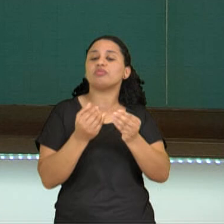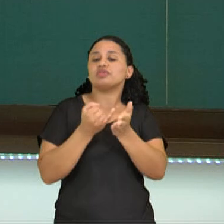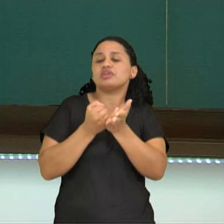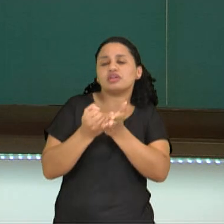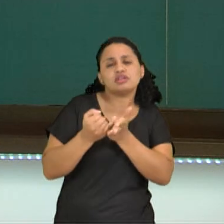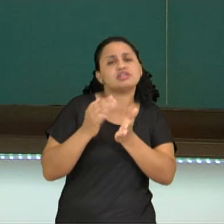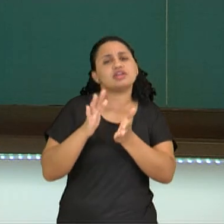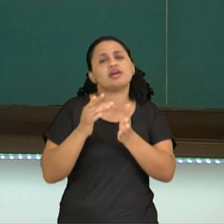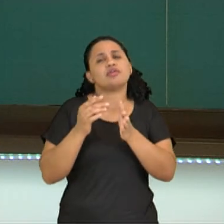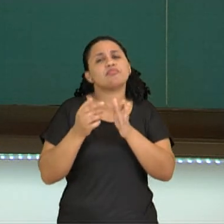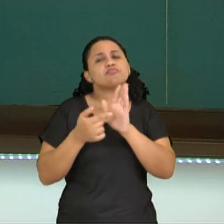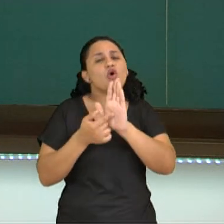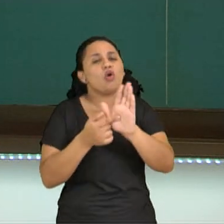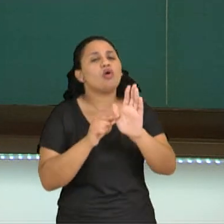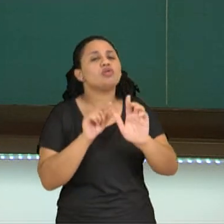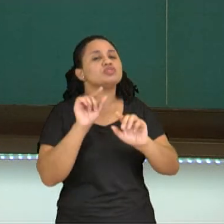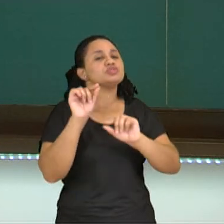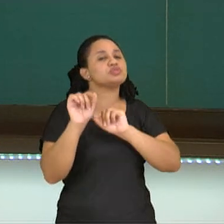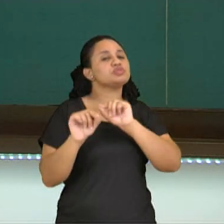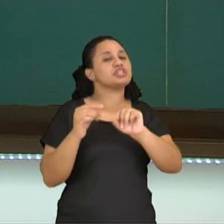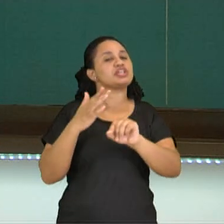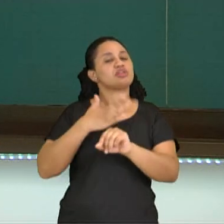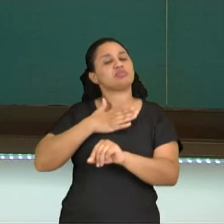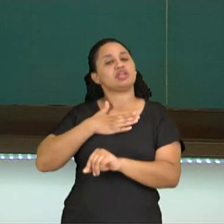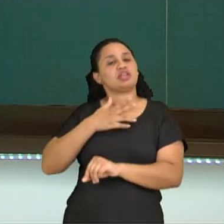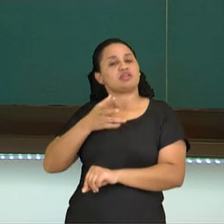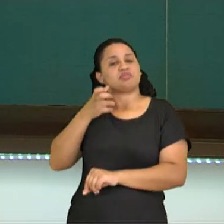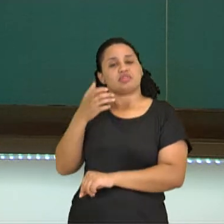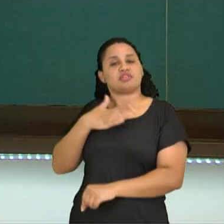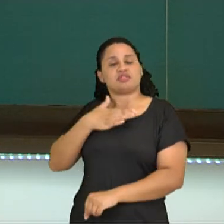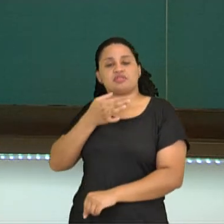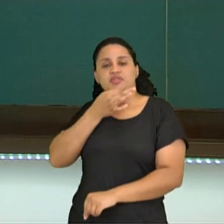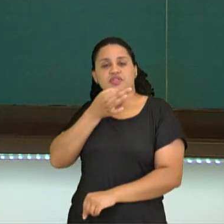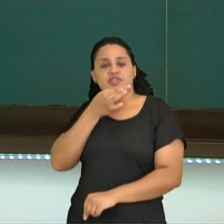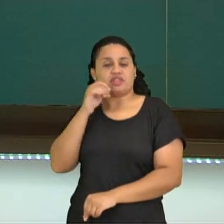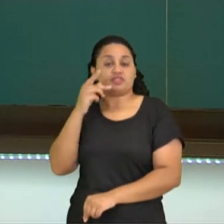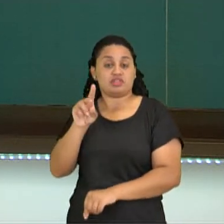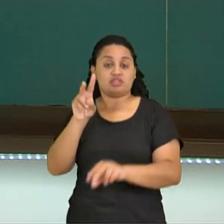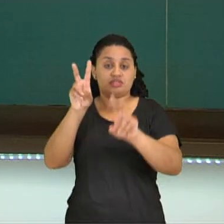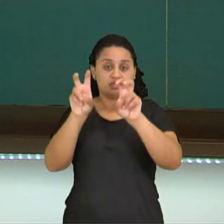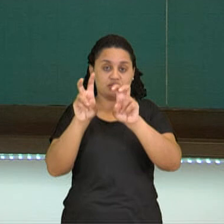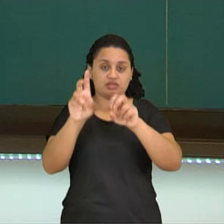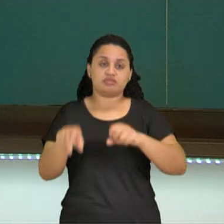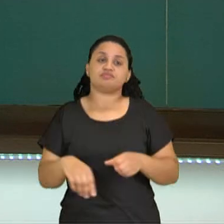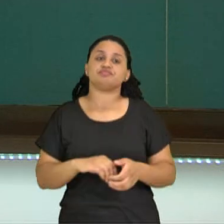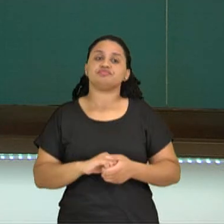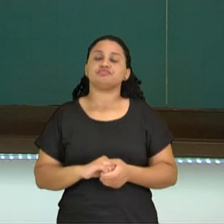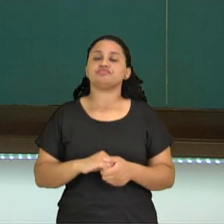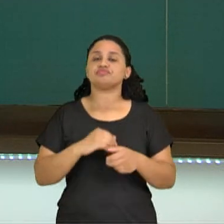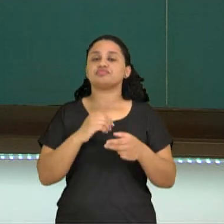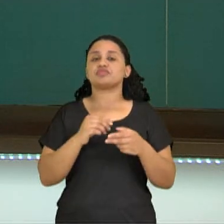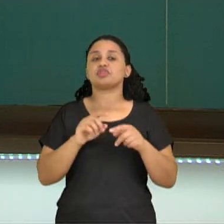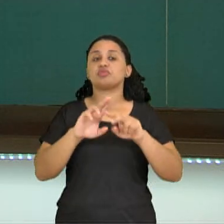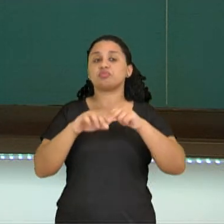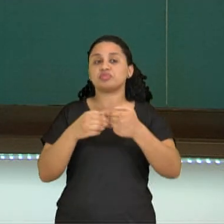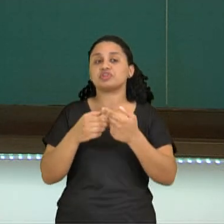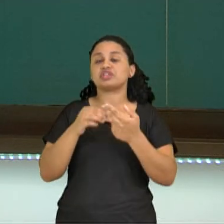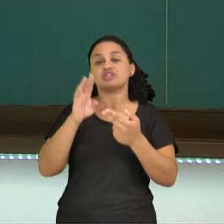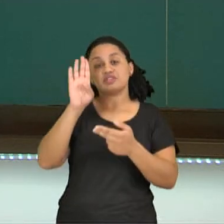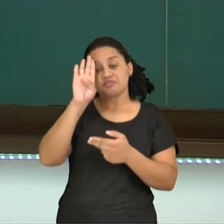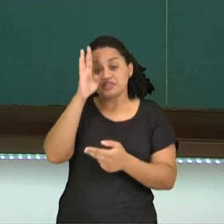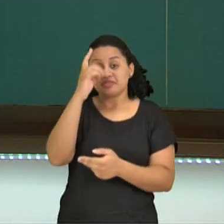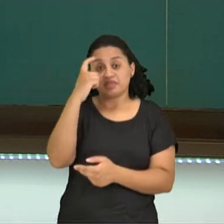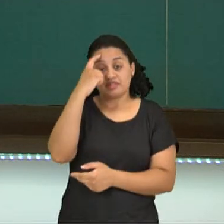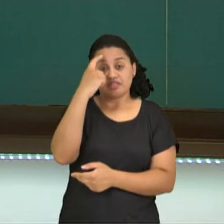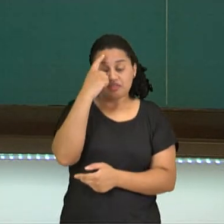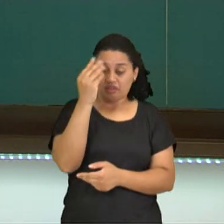uma ideia de qual vai ser o meu ponto de vista acerca daquele assunto, tá? Ok? Então, por isso são principais